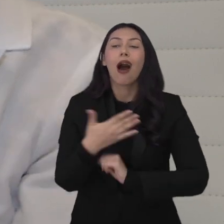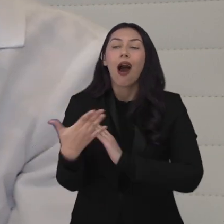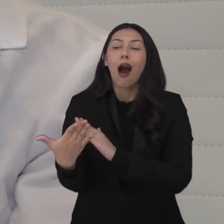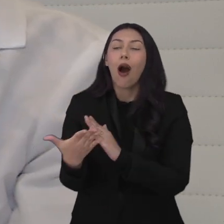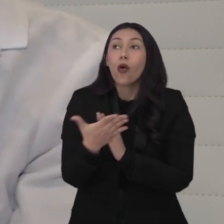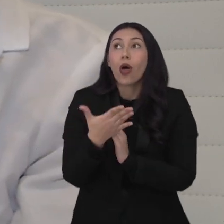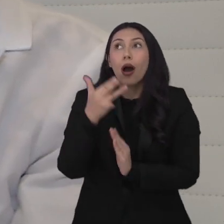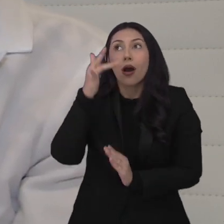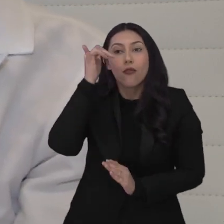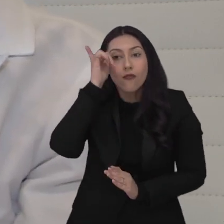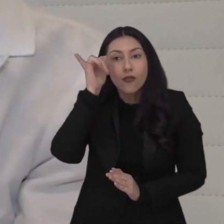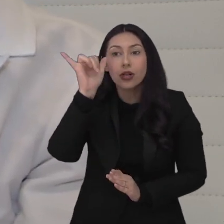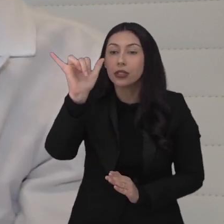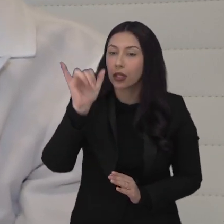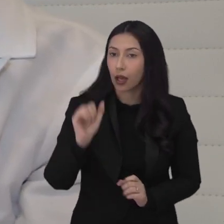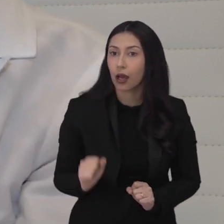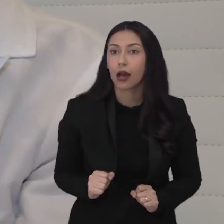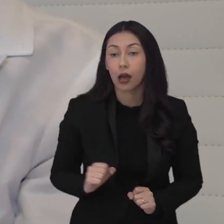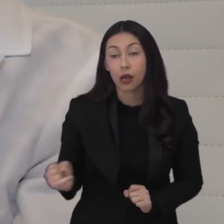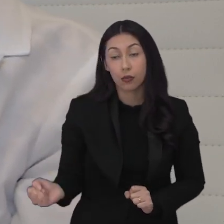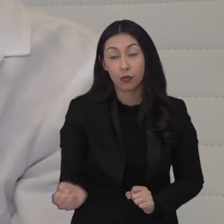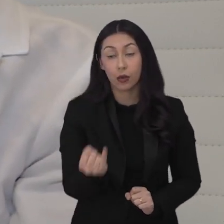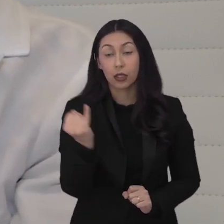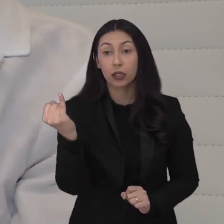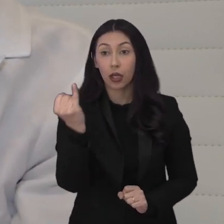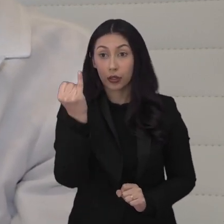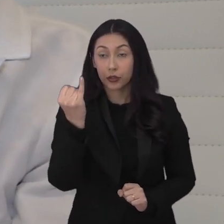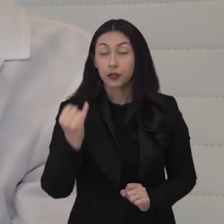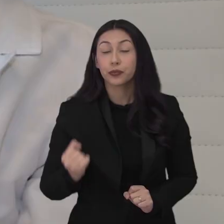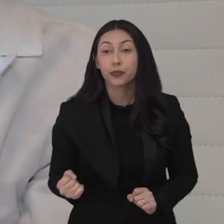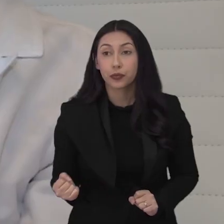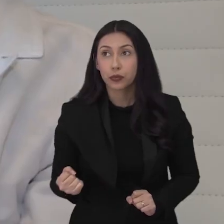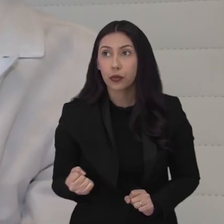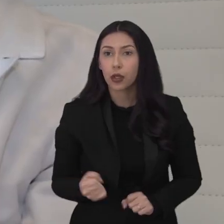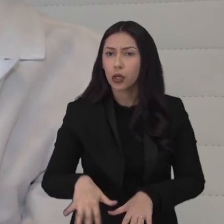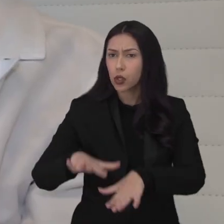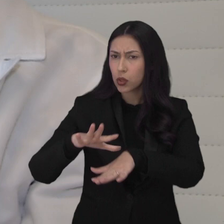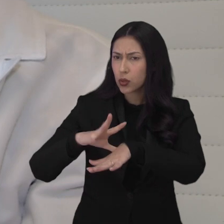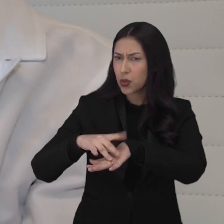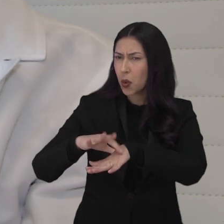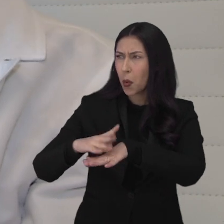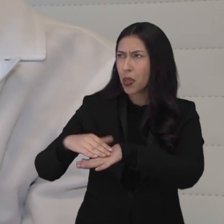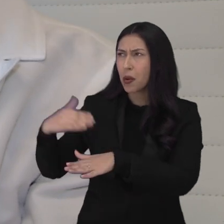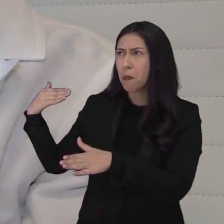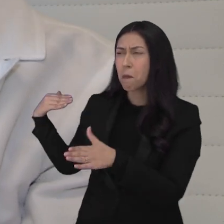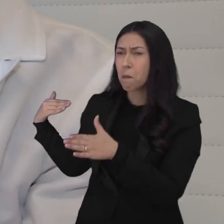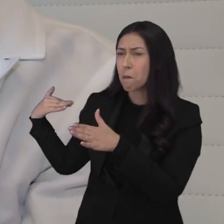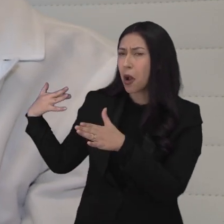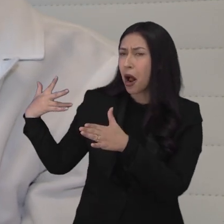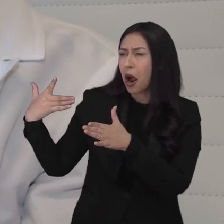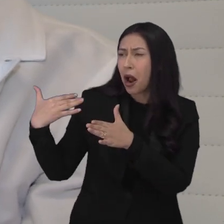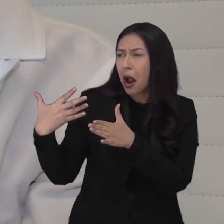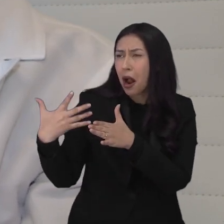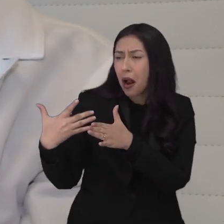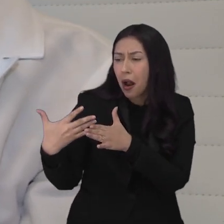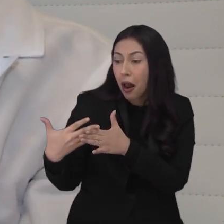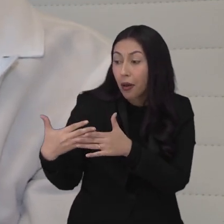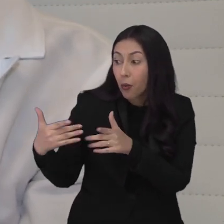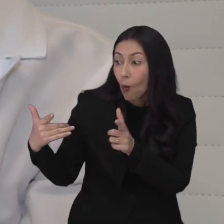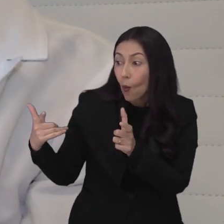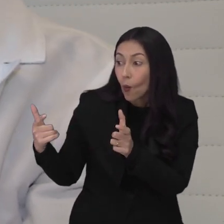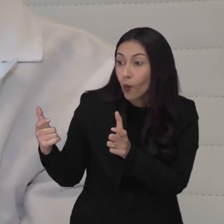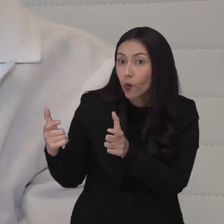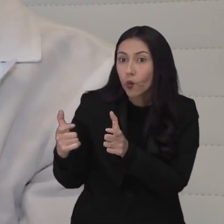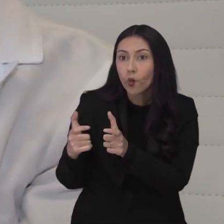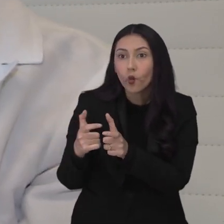previne tudo issso então é é extremamente importante muitas doenças que anteriormente estavam